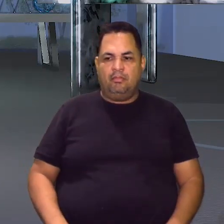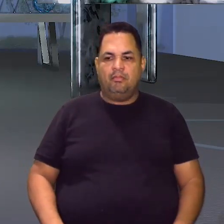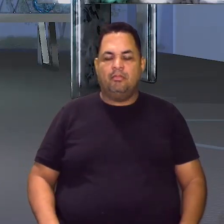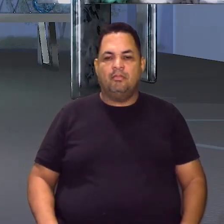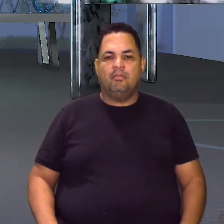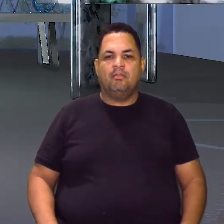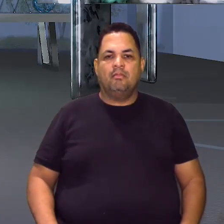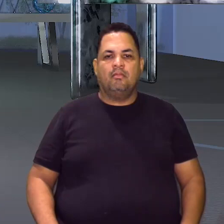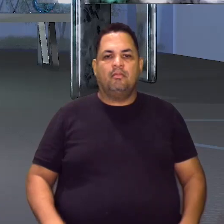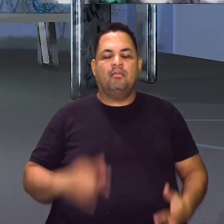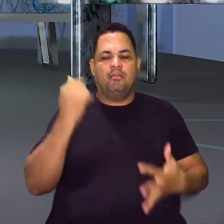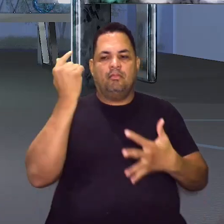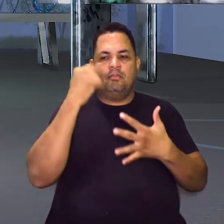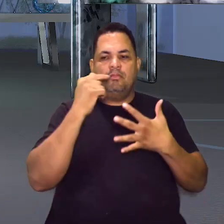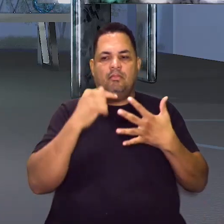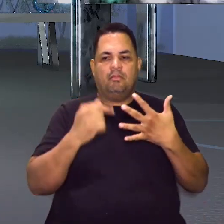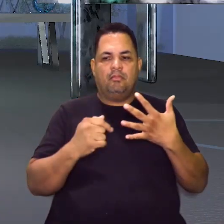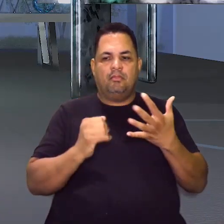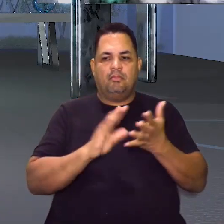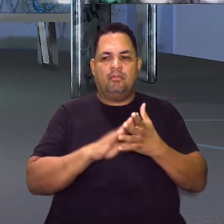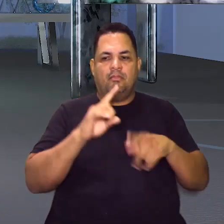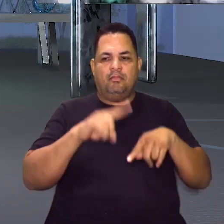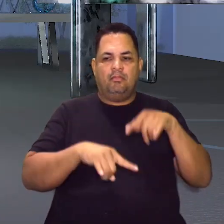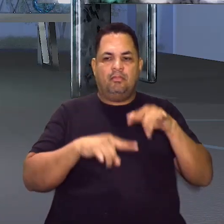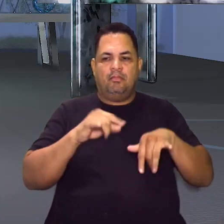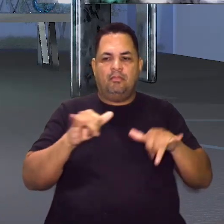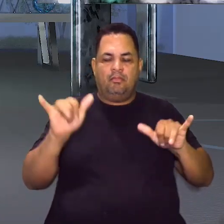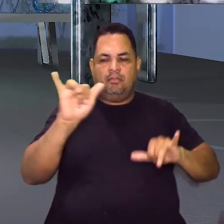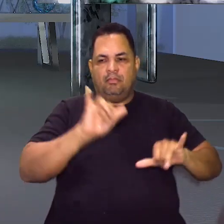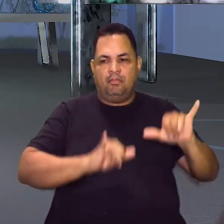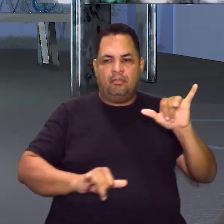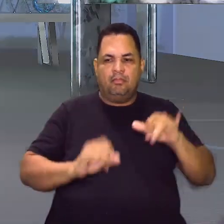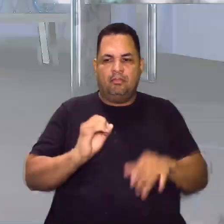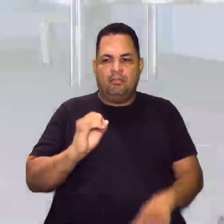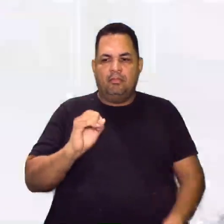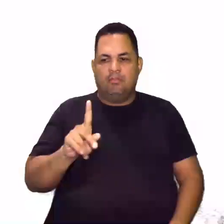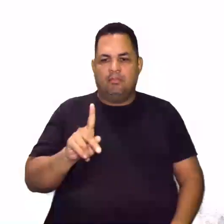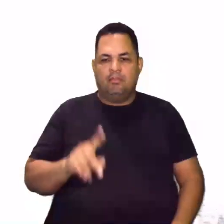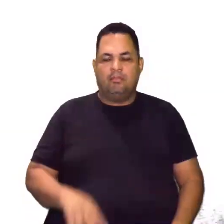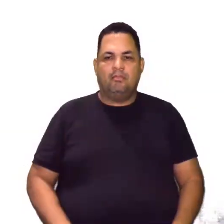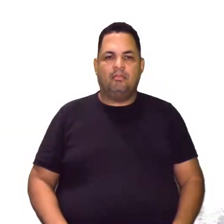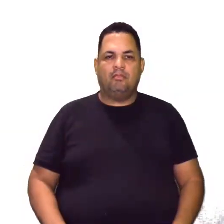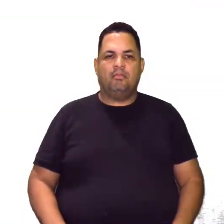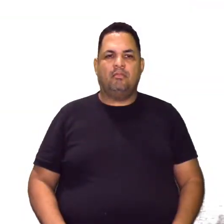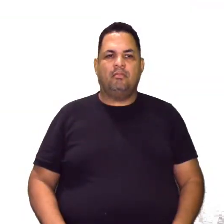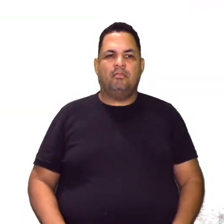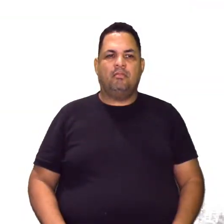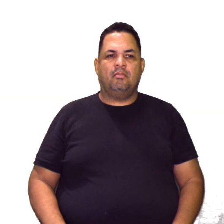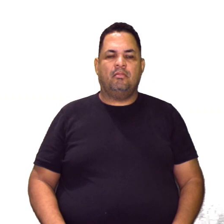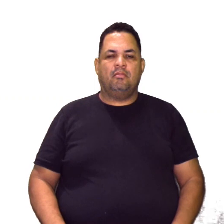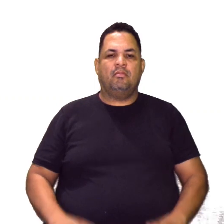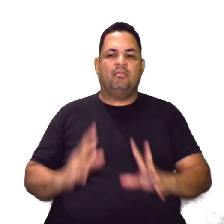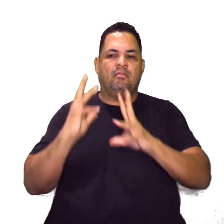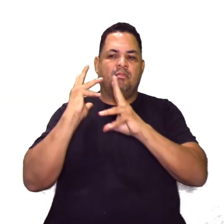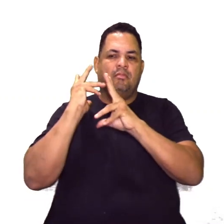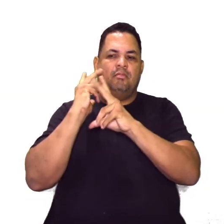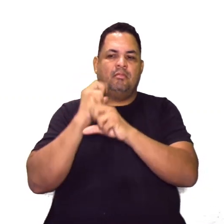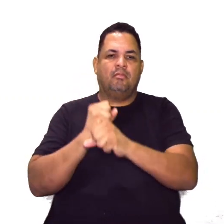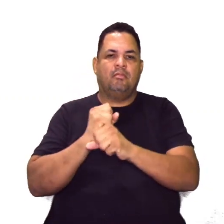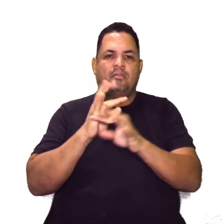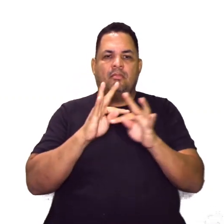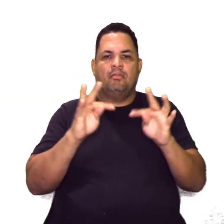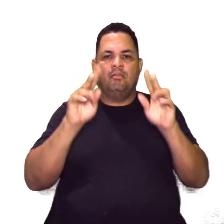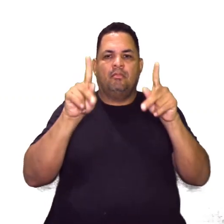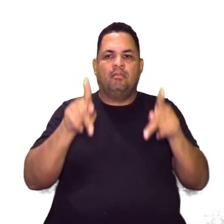ainda a classificação dos elementos químicos, ok? Olha só, revisando sobre